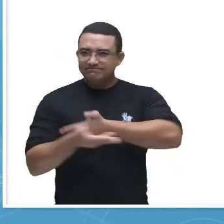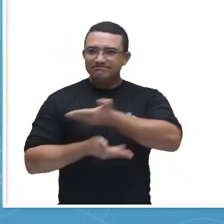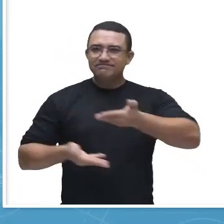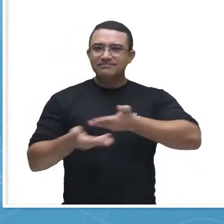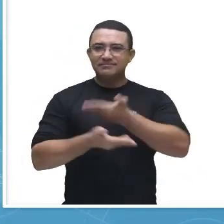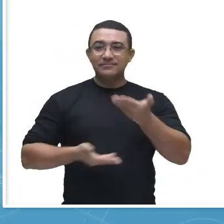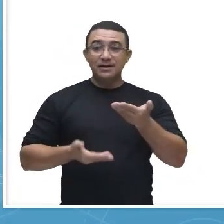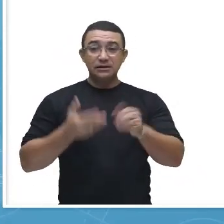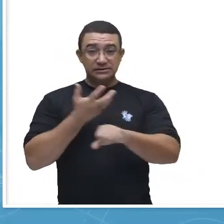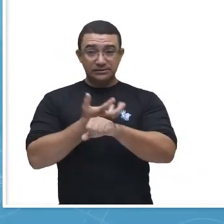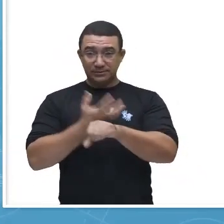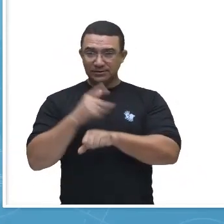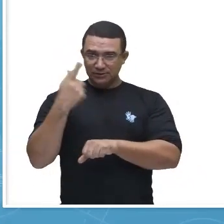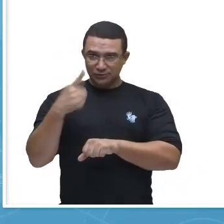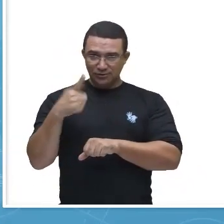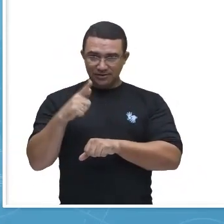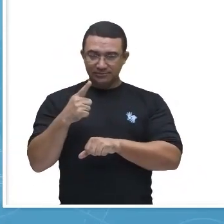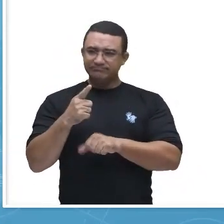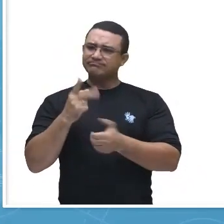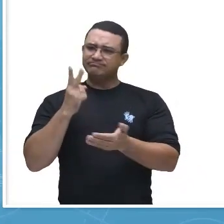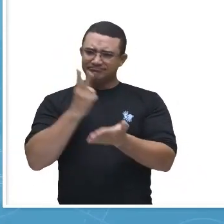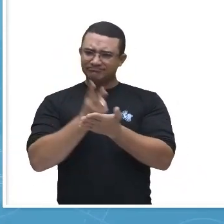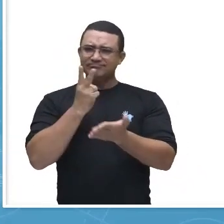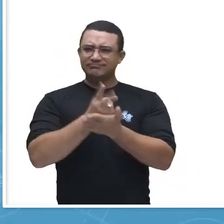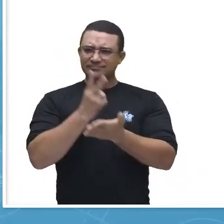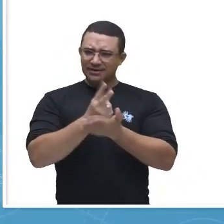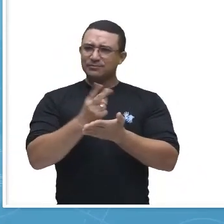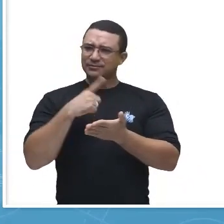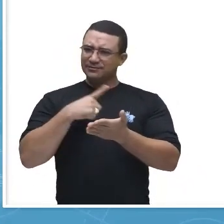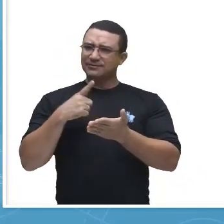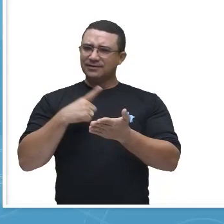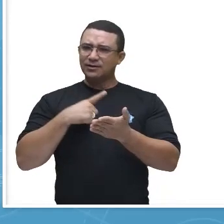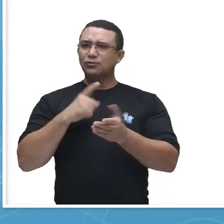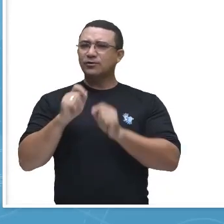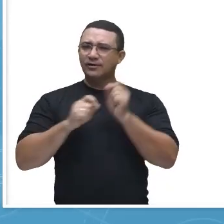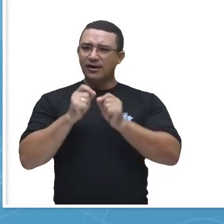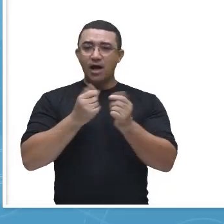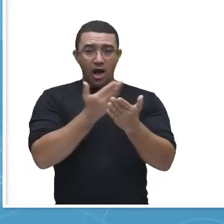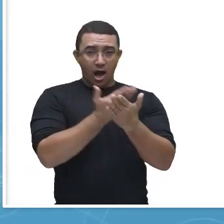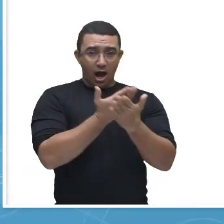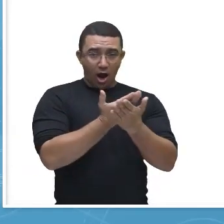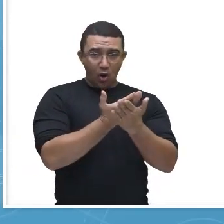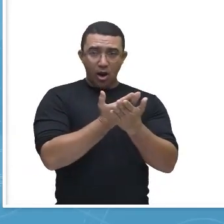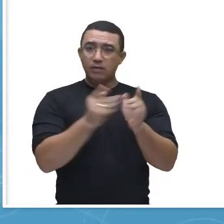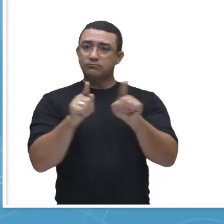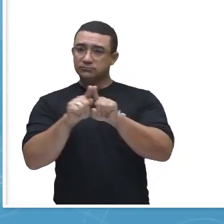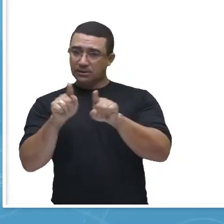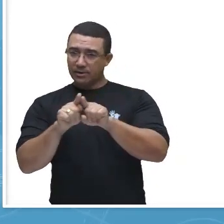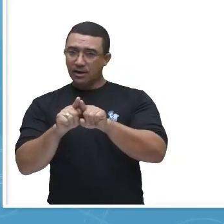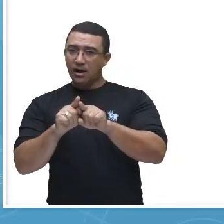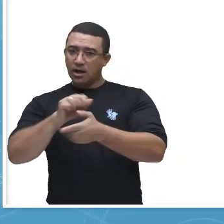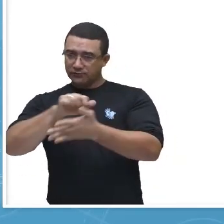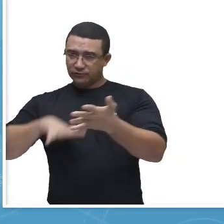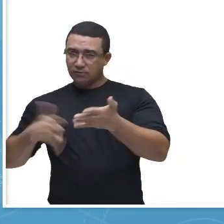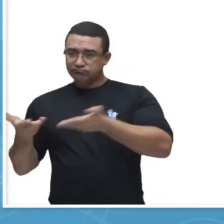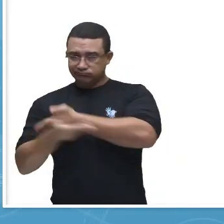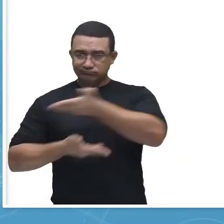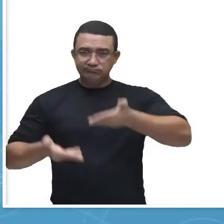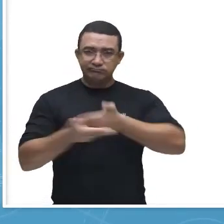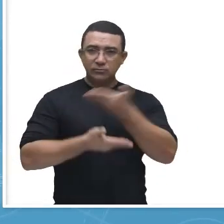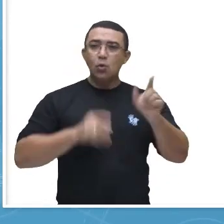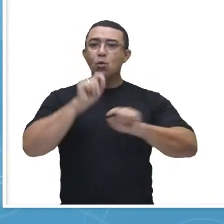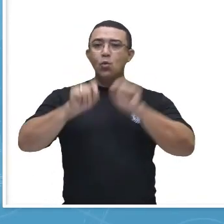né, de geografia, né? Sempre a gente vai ter essa sequência, né, a aula e a atividade interativa, né? O que que a